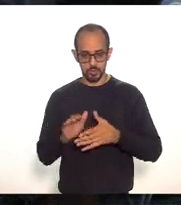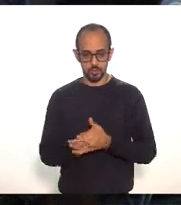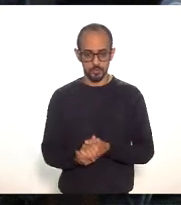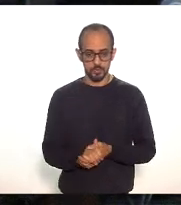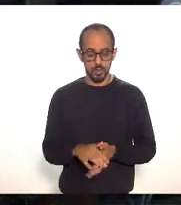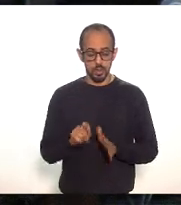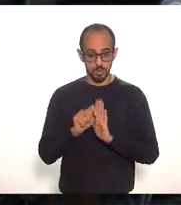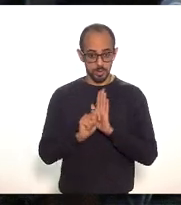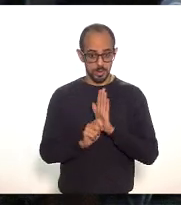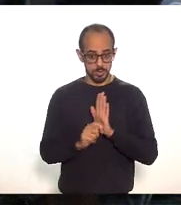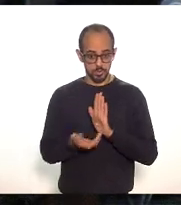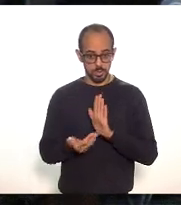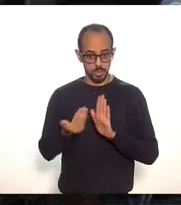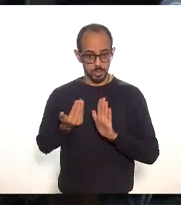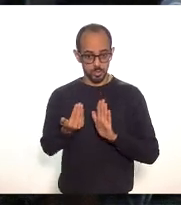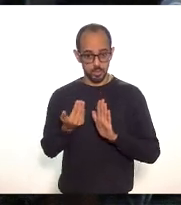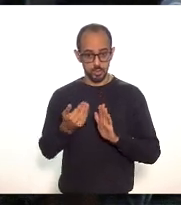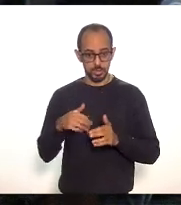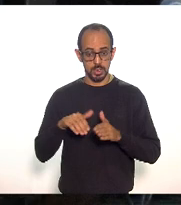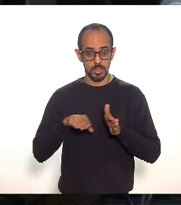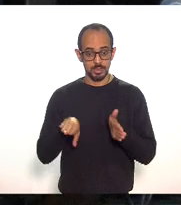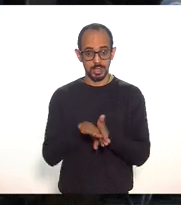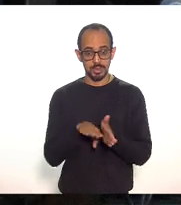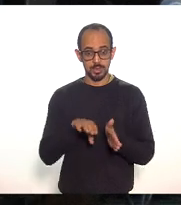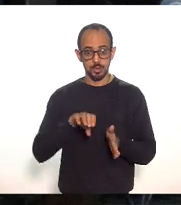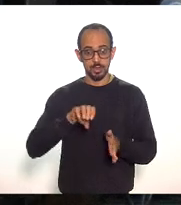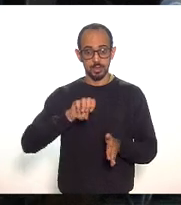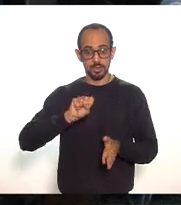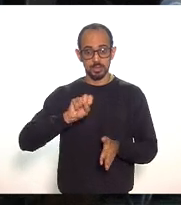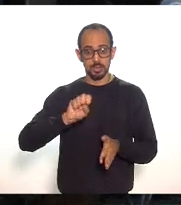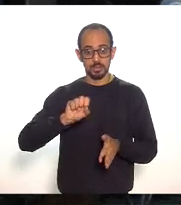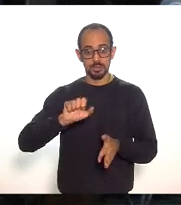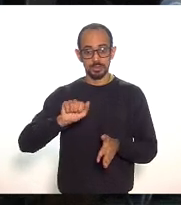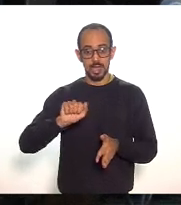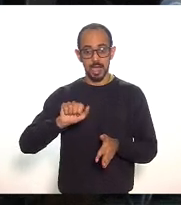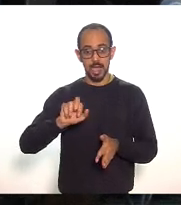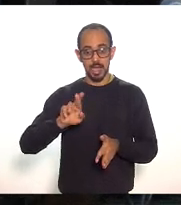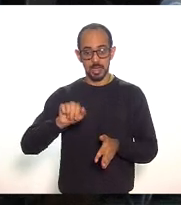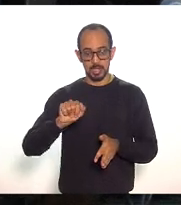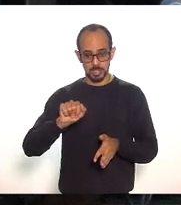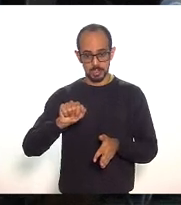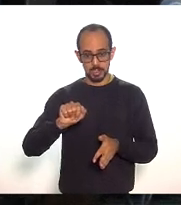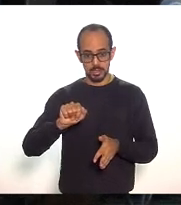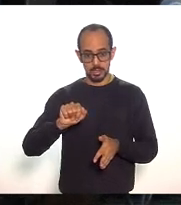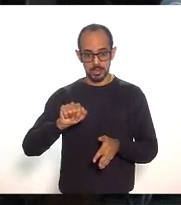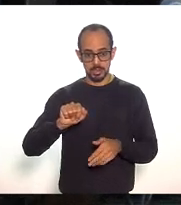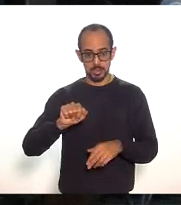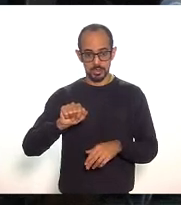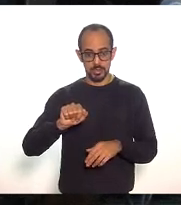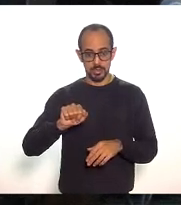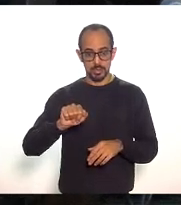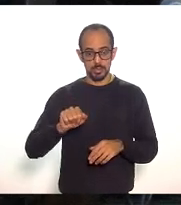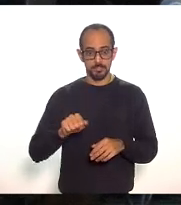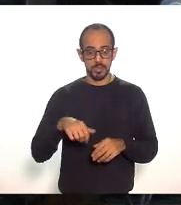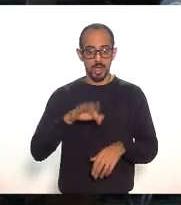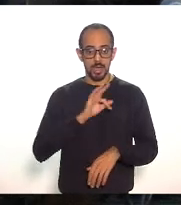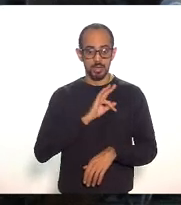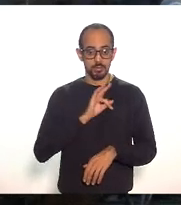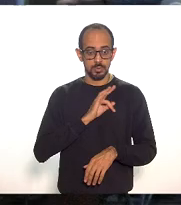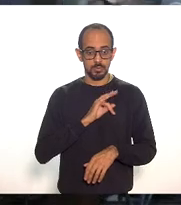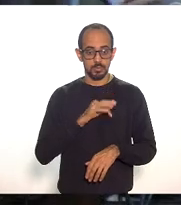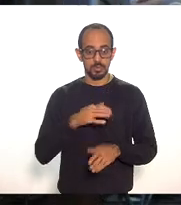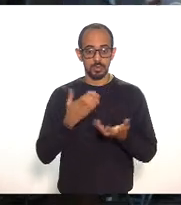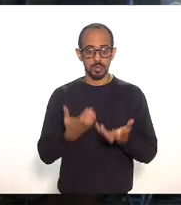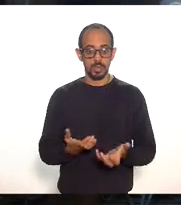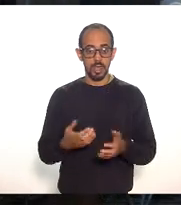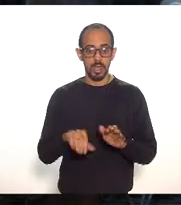No texto anterior seria Estação Saara. Traço Presidente Vargas. A deputada Marta quer Estação Presidente